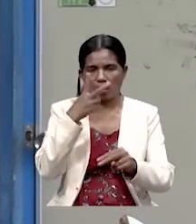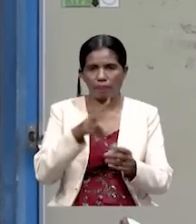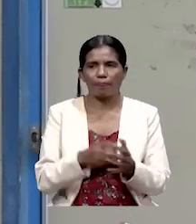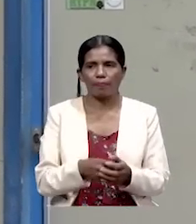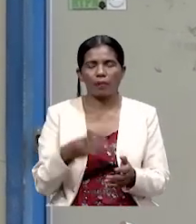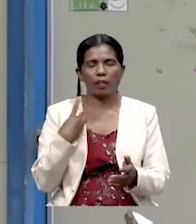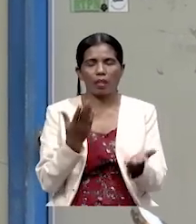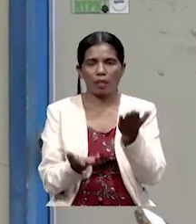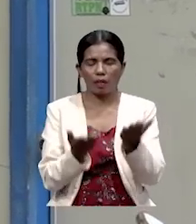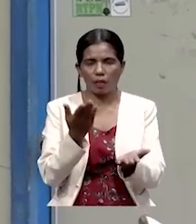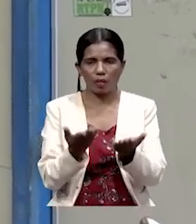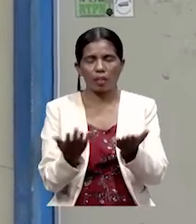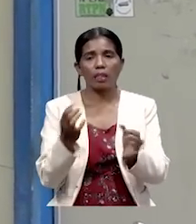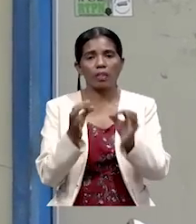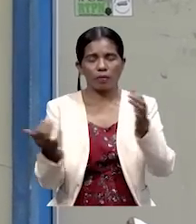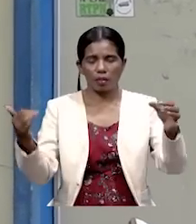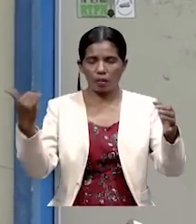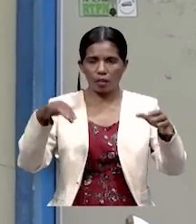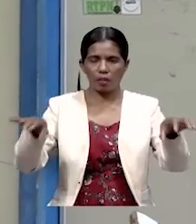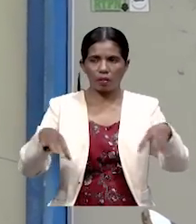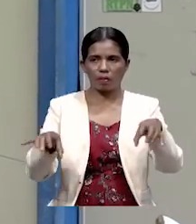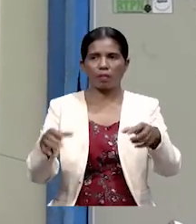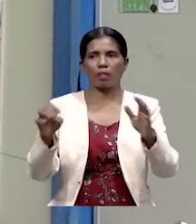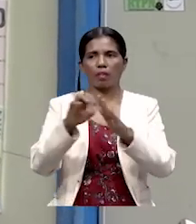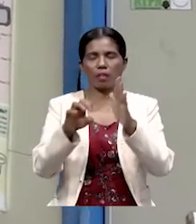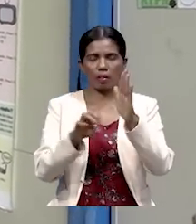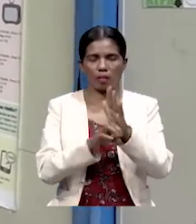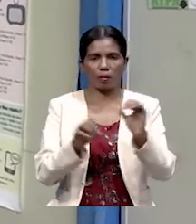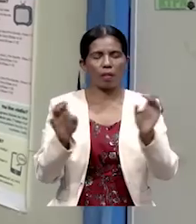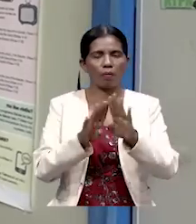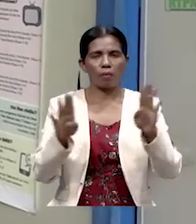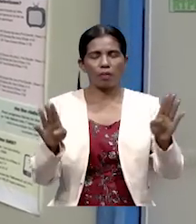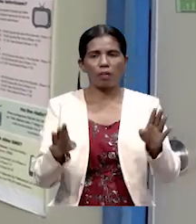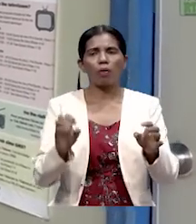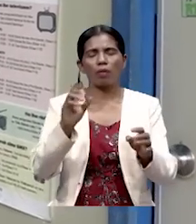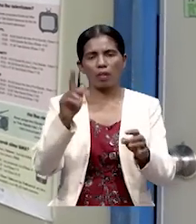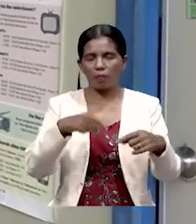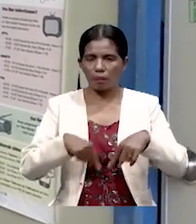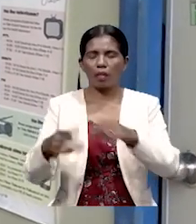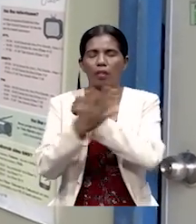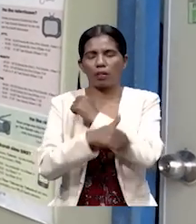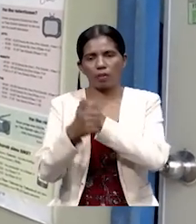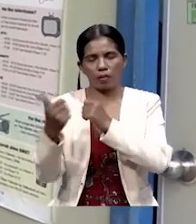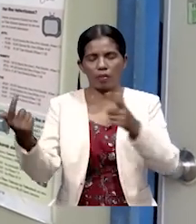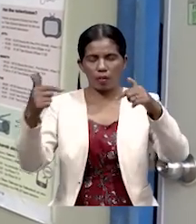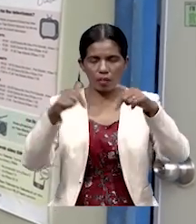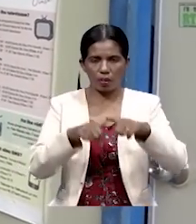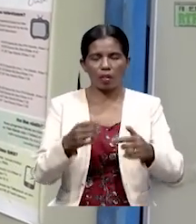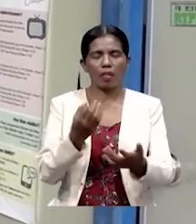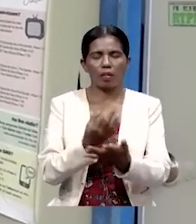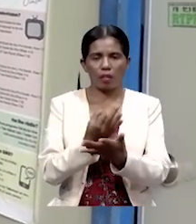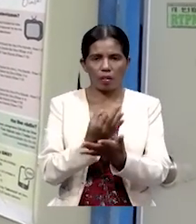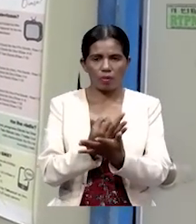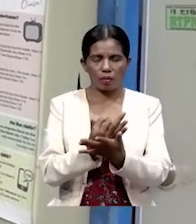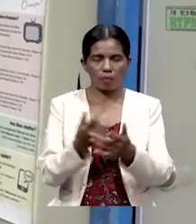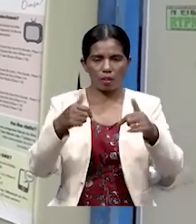tal toque balanço, se ser serviço é né. Receitas ba estar lá do bom, a dia que sai valeu, é. E ser hata mas receitas número 1 ba estar,